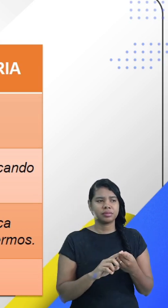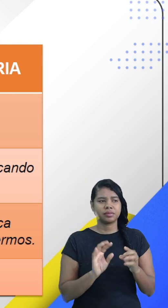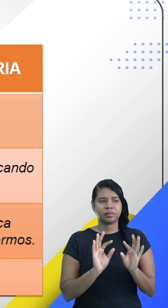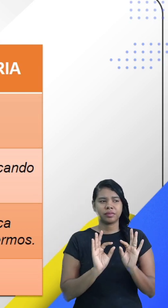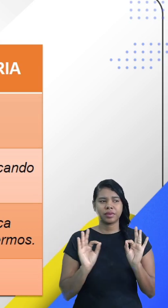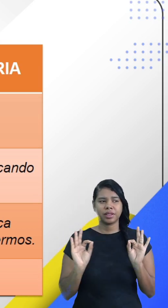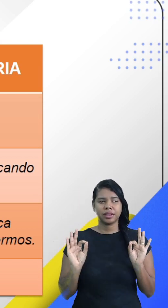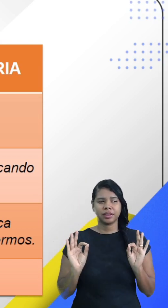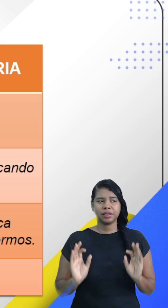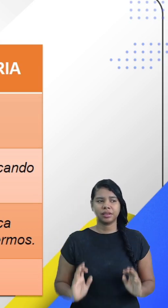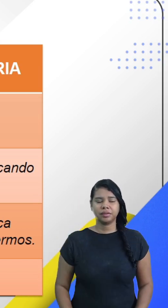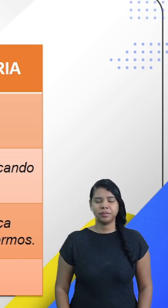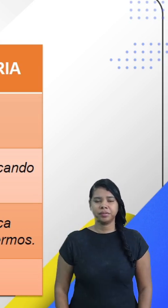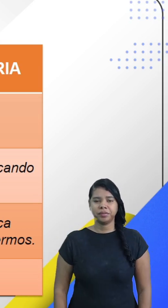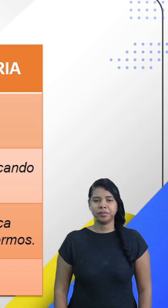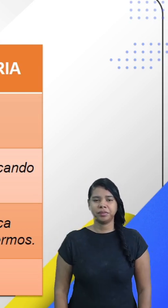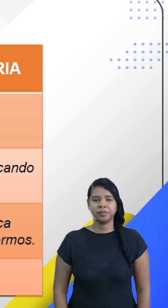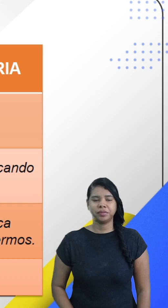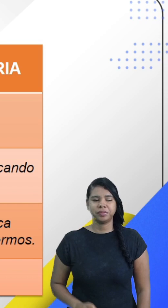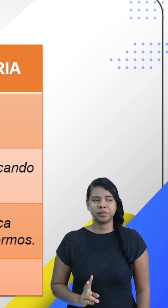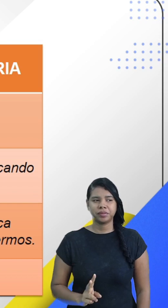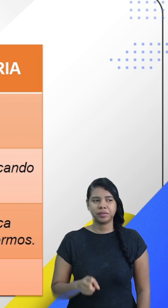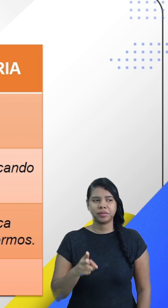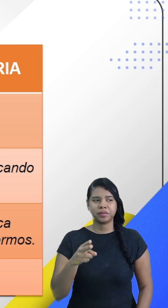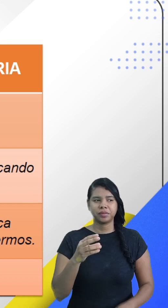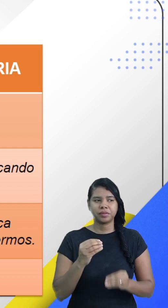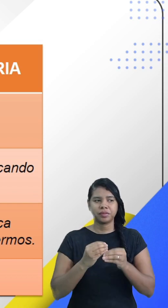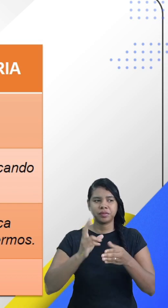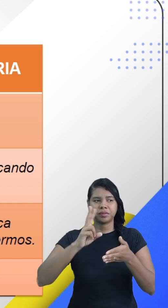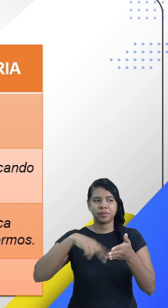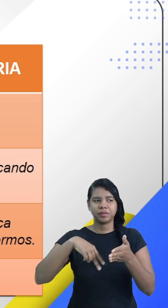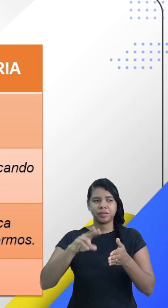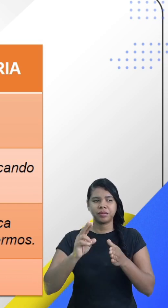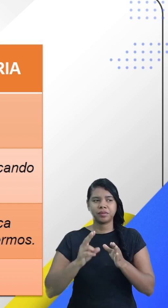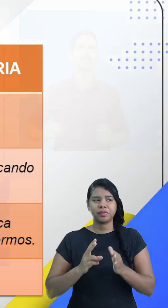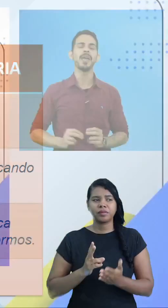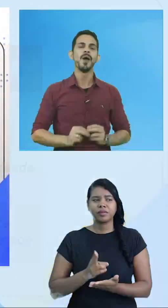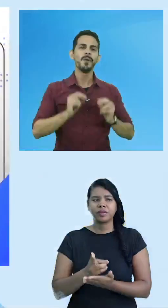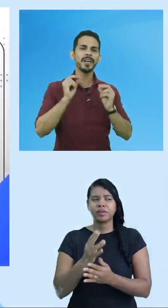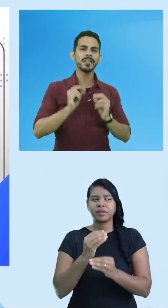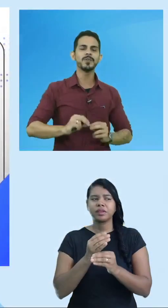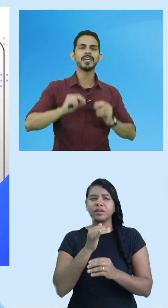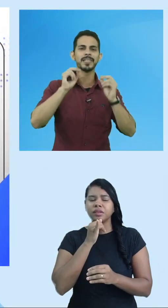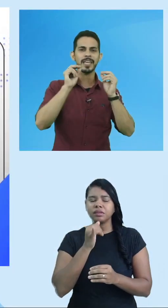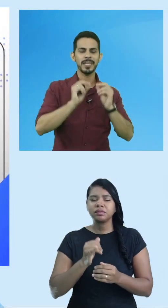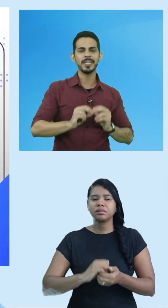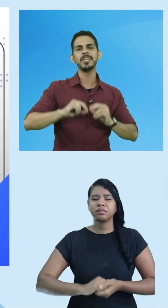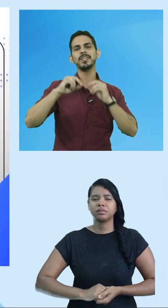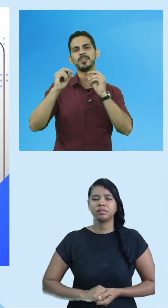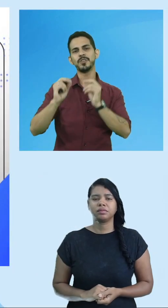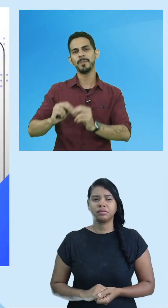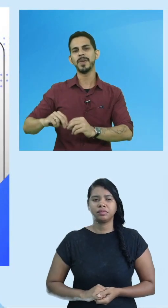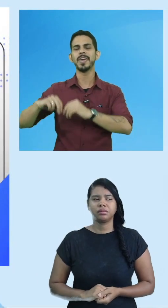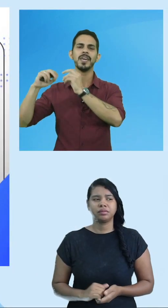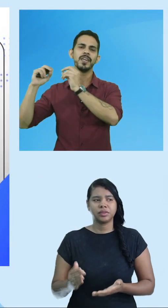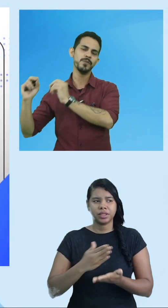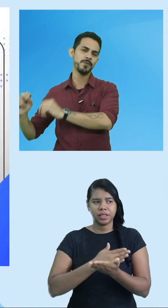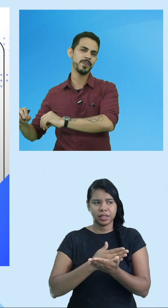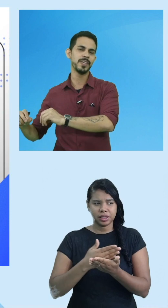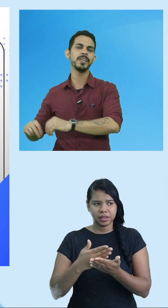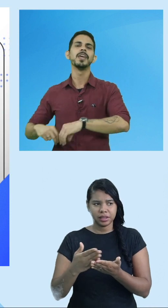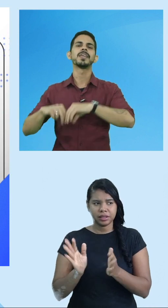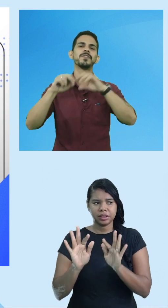uma leitura contínua, uma leitura em linha reta, por assim dizer, né? Uma leitura que tem início,